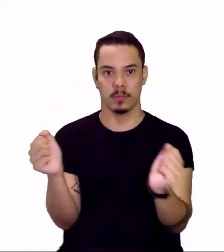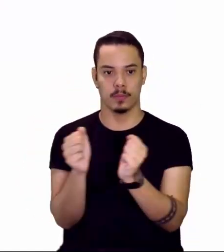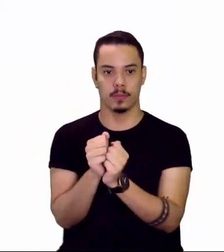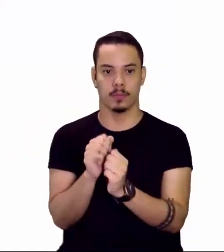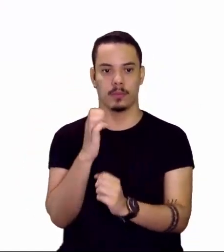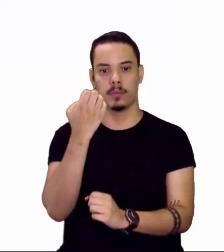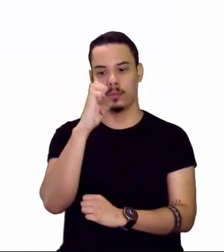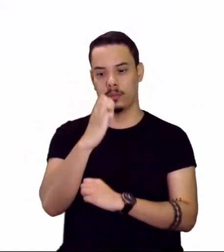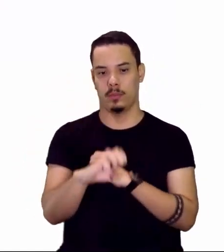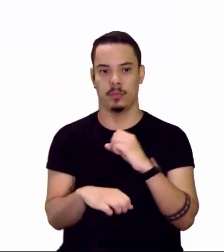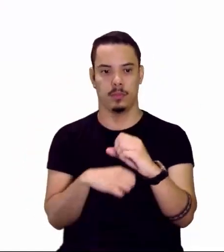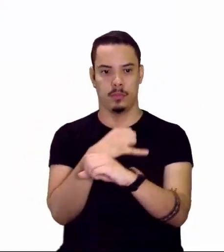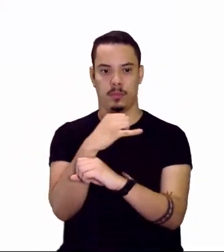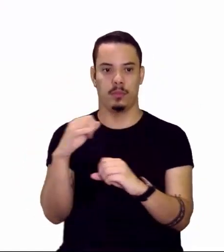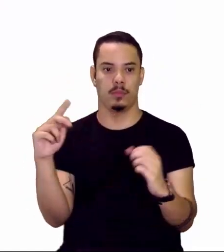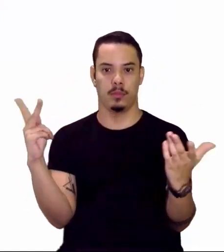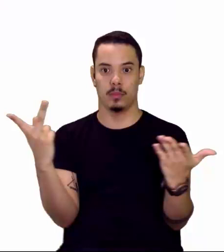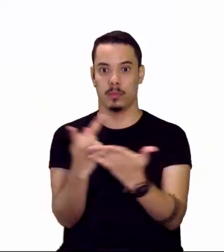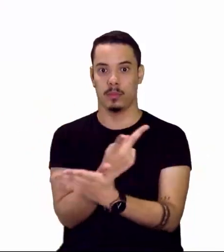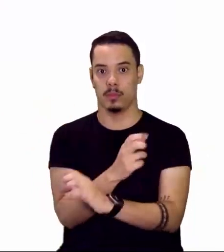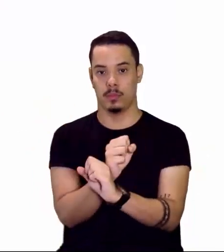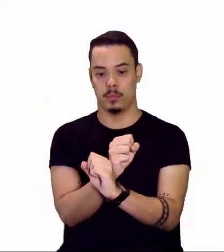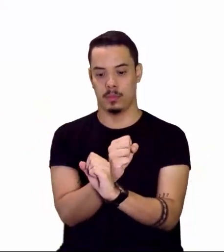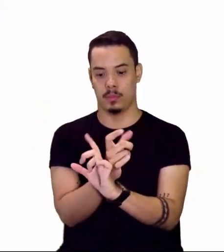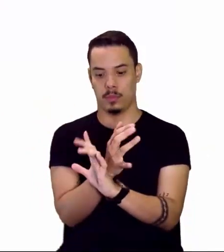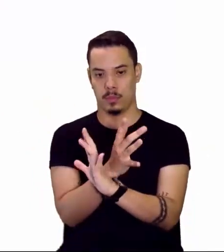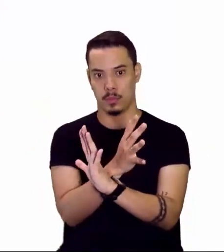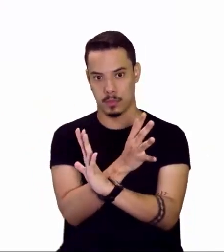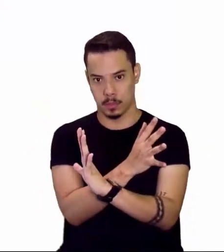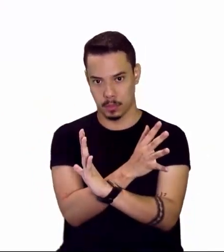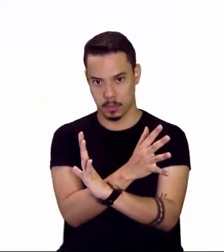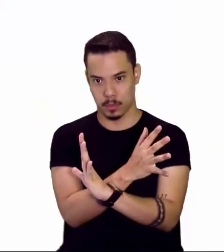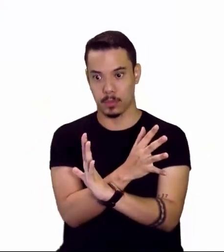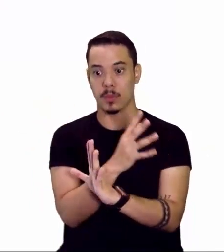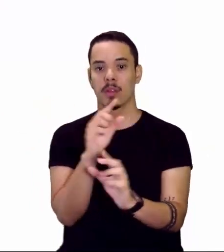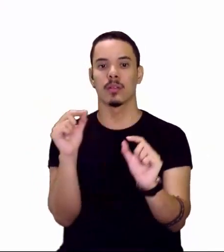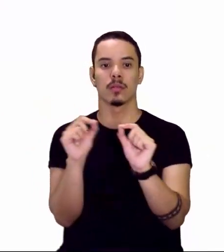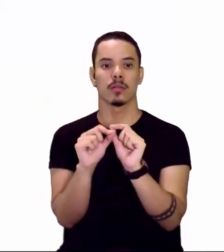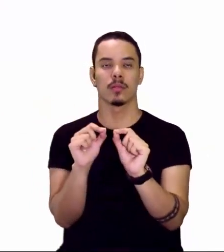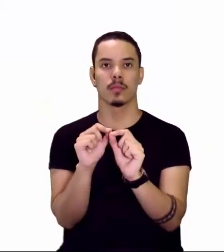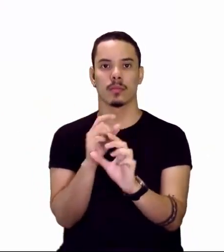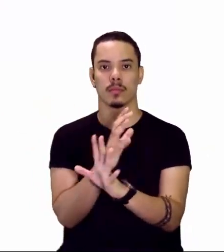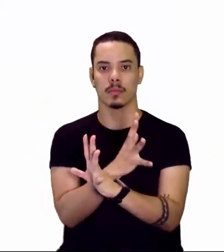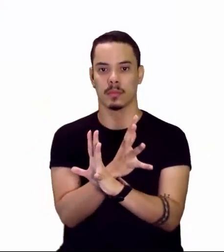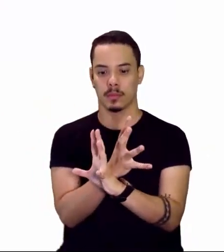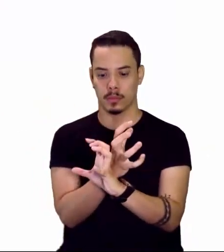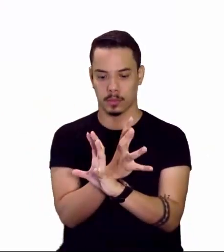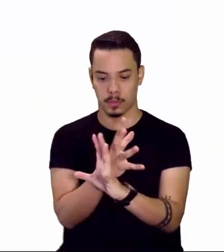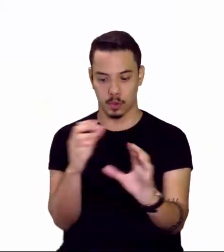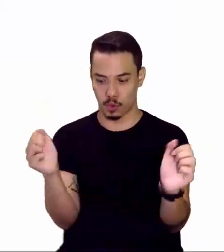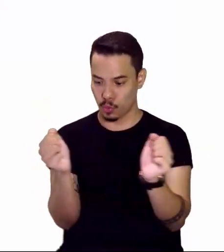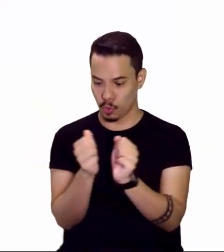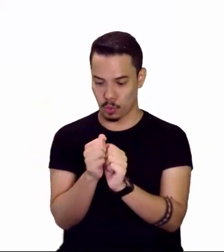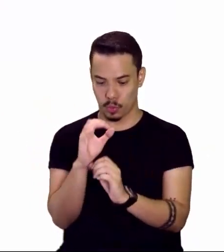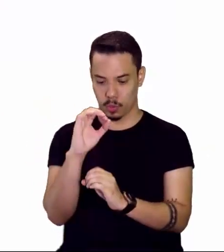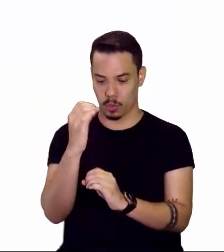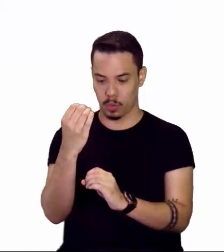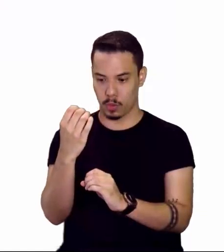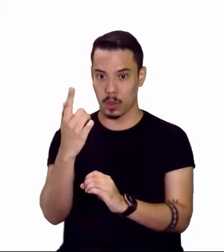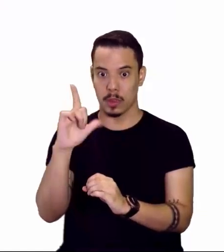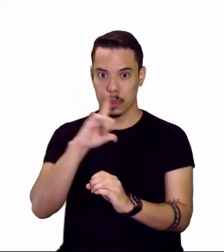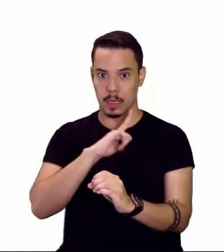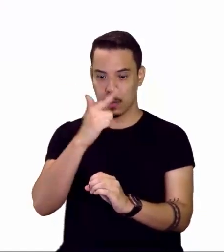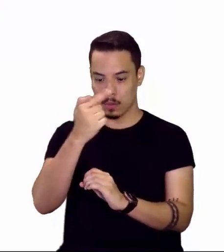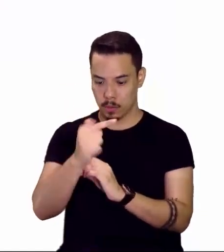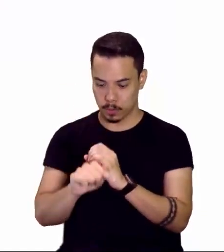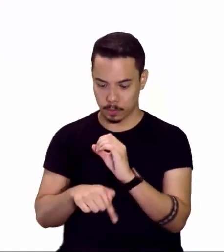uma repulsão, fazendo com que os átomos de oxigênio gerassem um